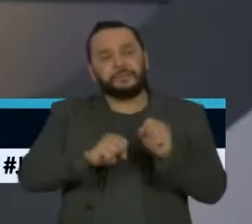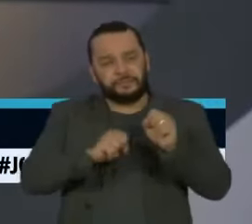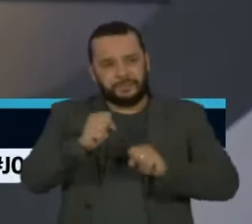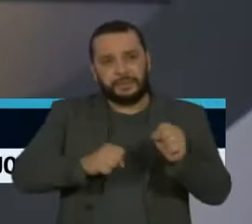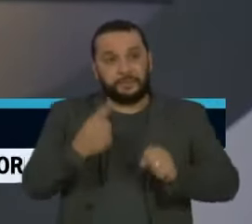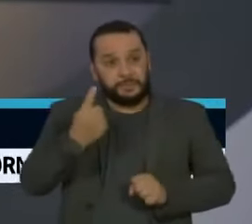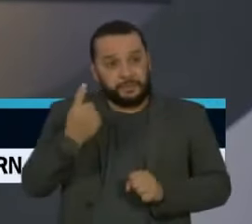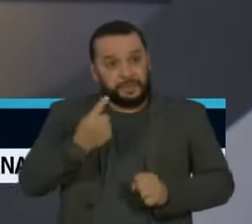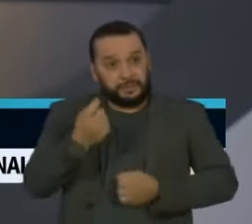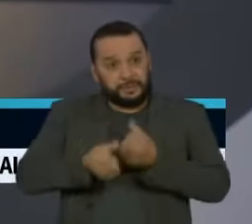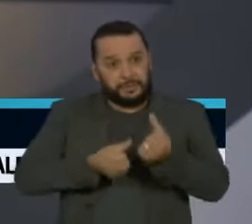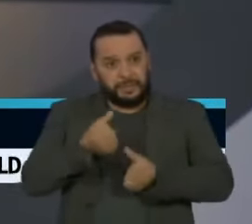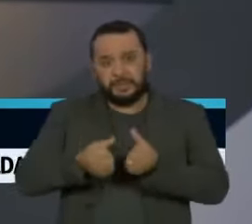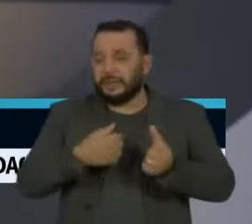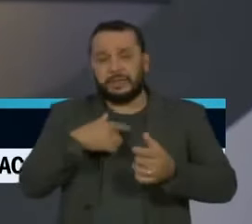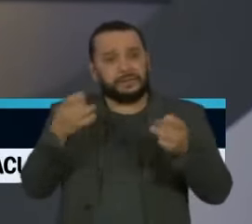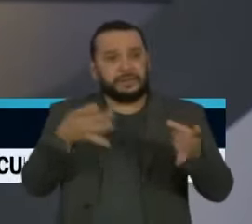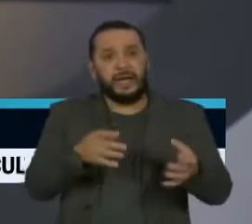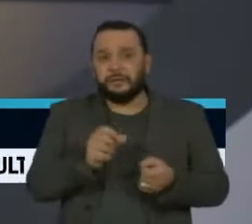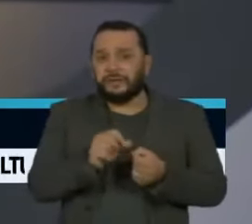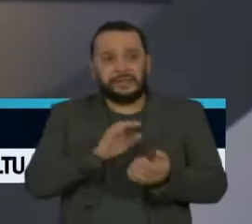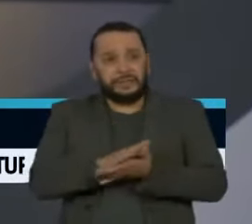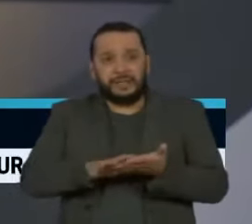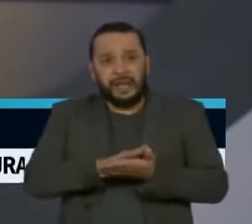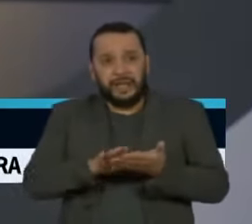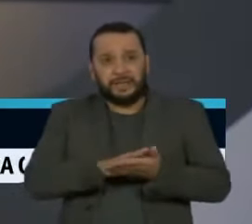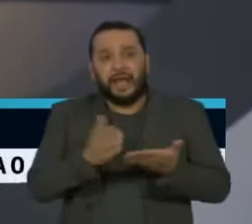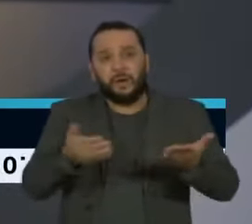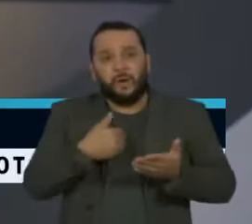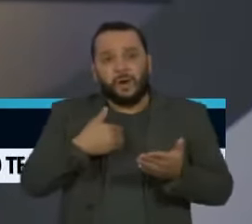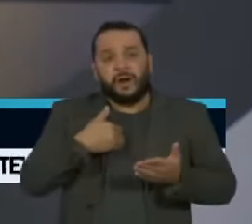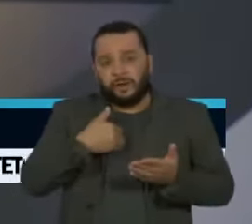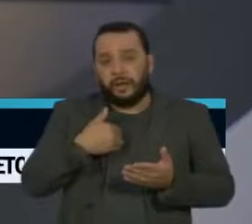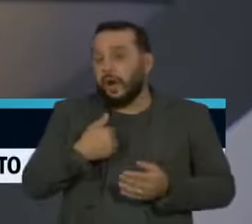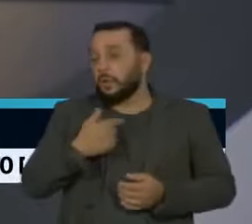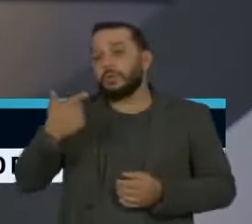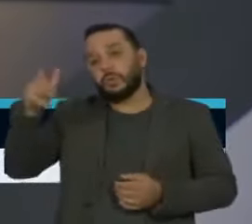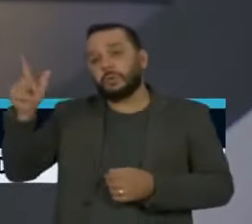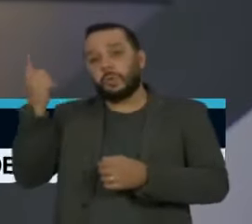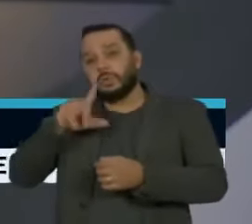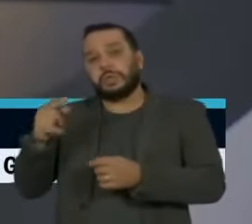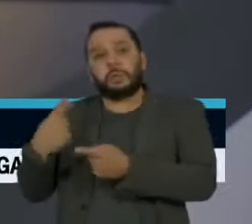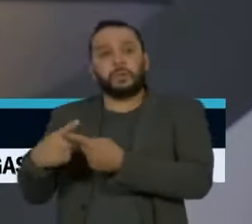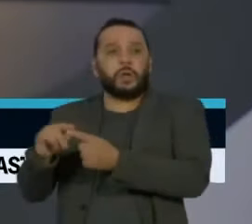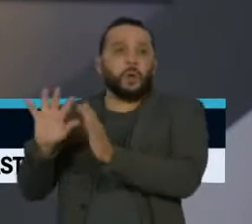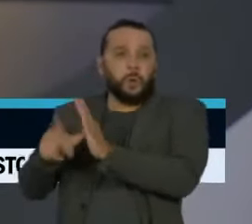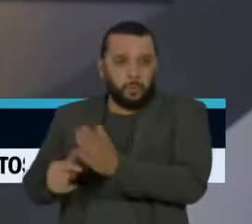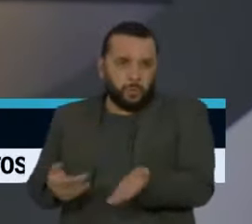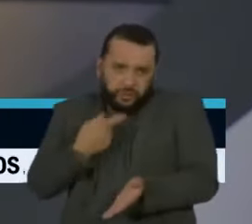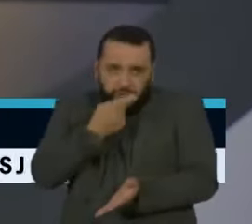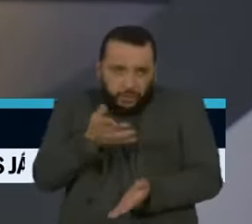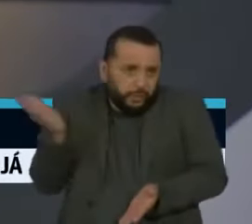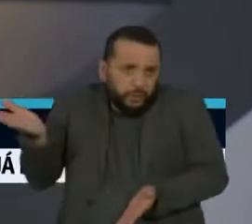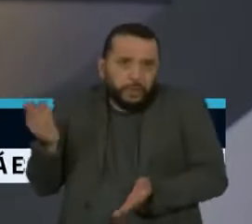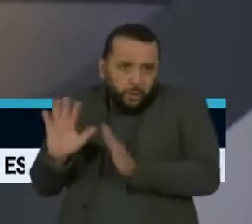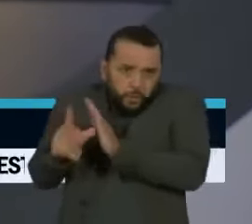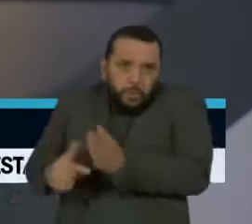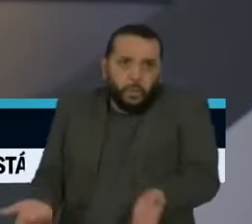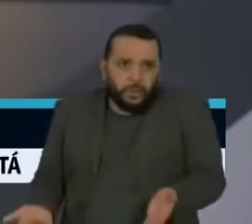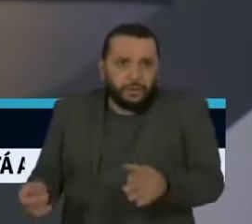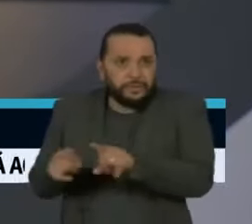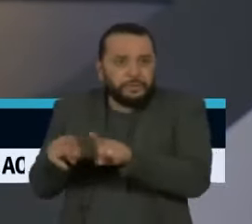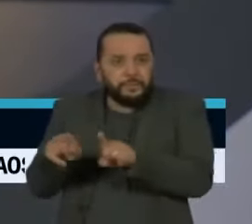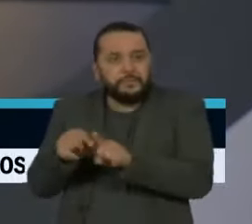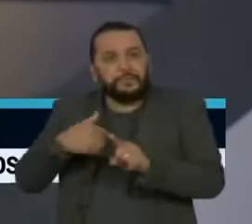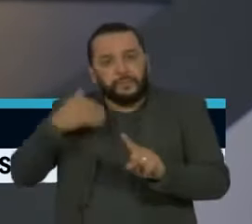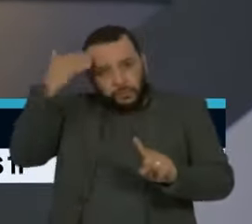semestre. Eles saem sem fazer nada e agora eles culpam. Eles dizem que os outros só fizeram porque roubaram, basicamente é isso que ele está falando. Culpa a